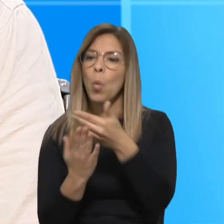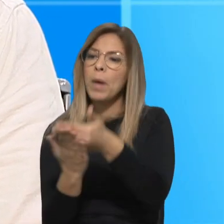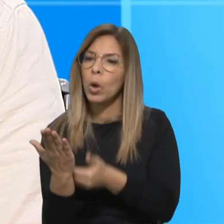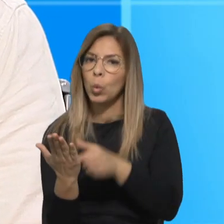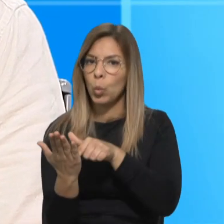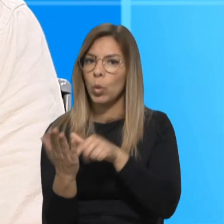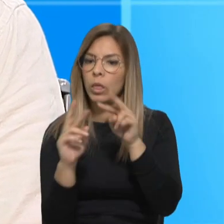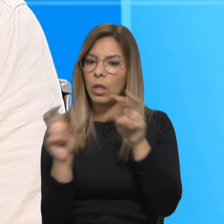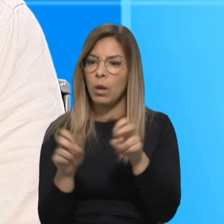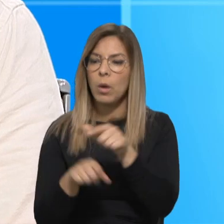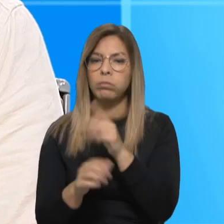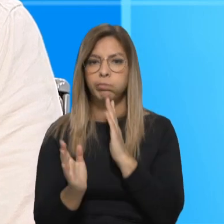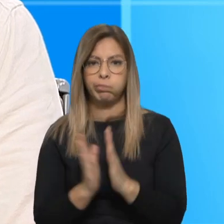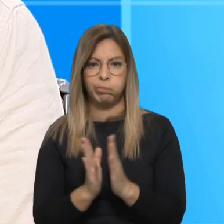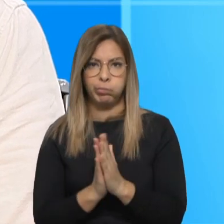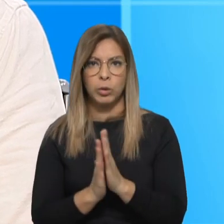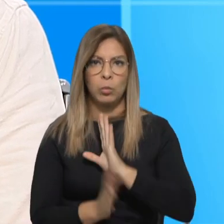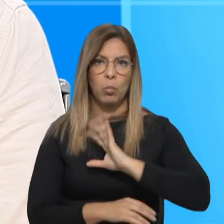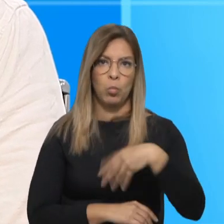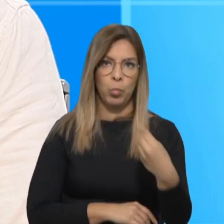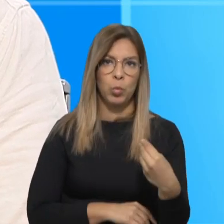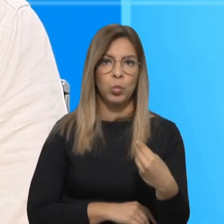título é Pastoral no mundo do